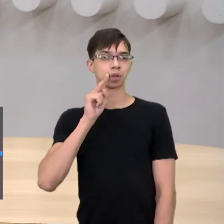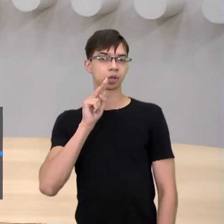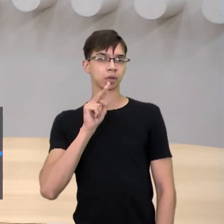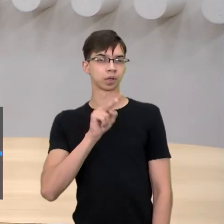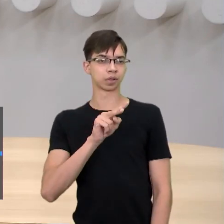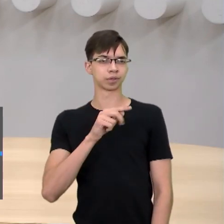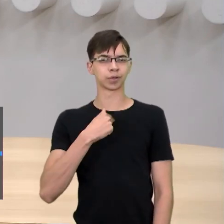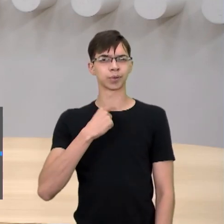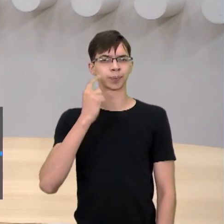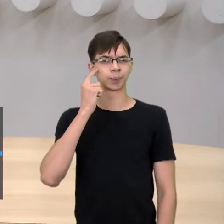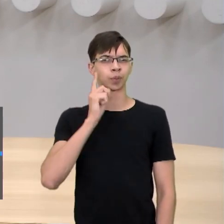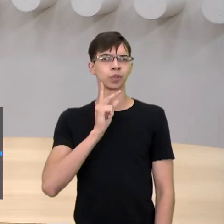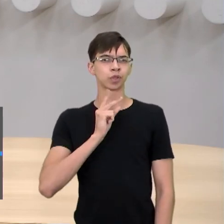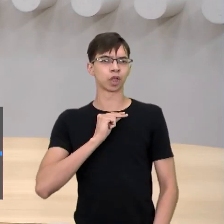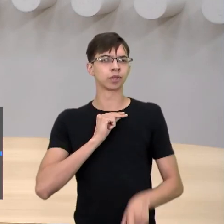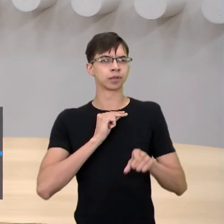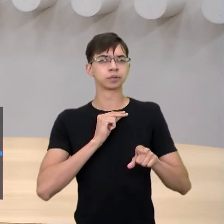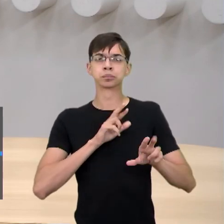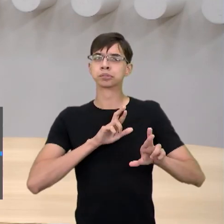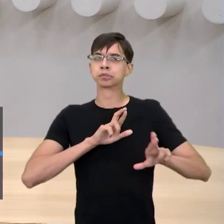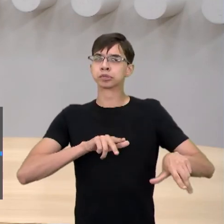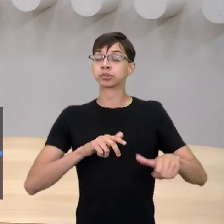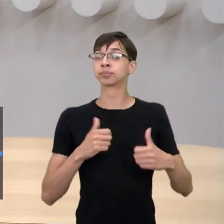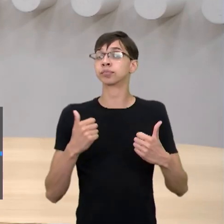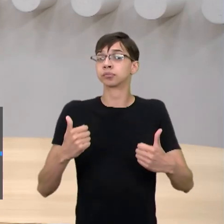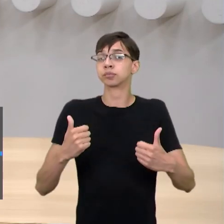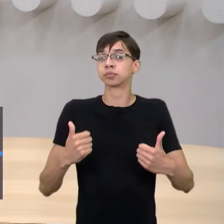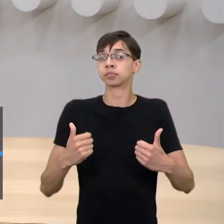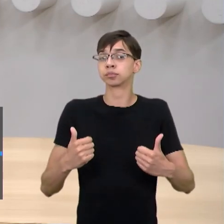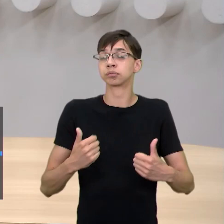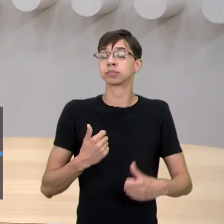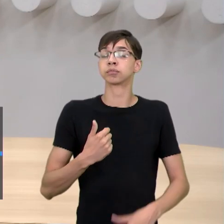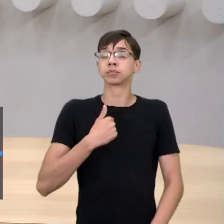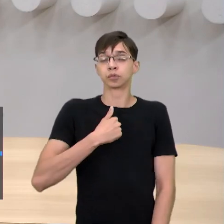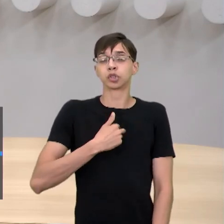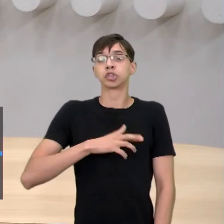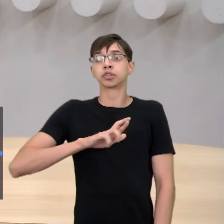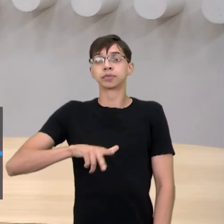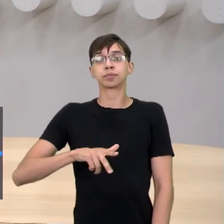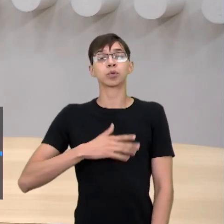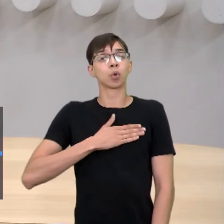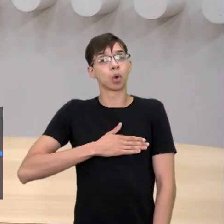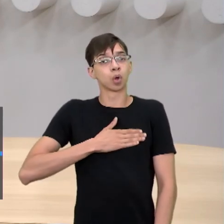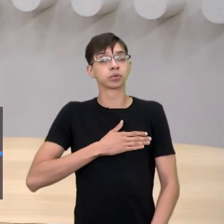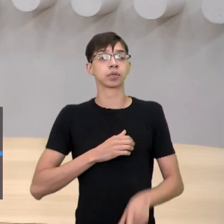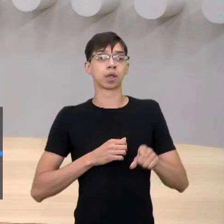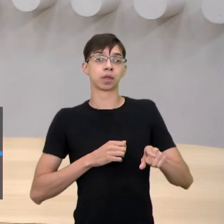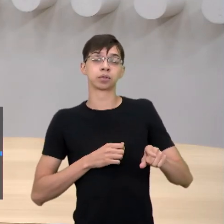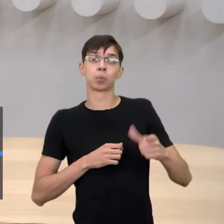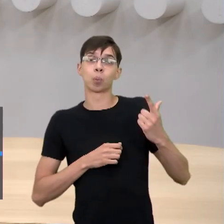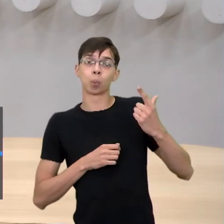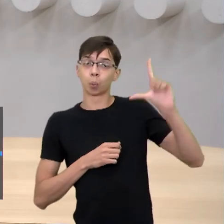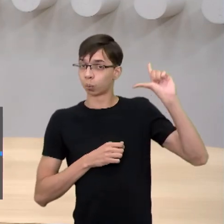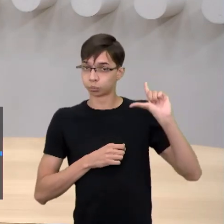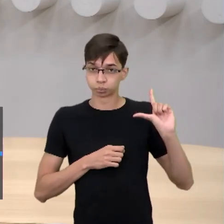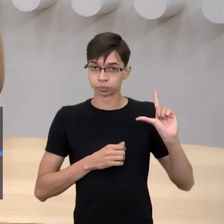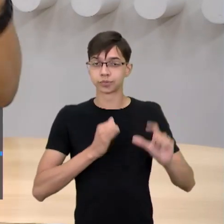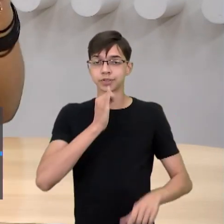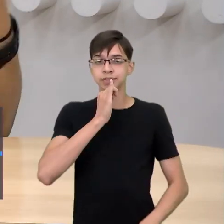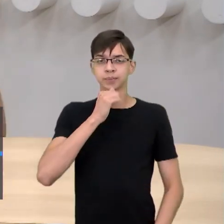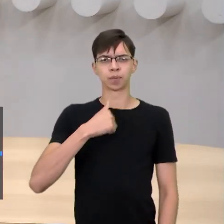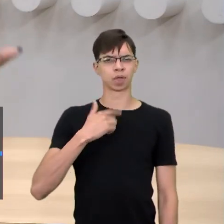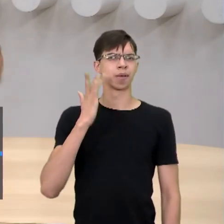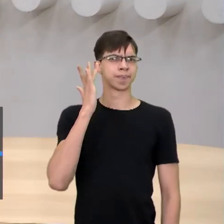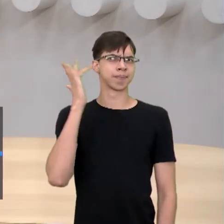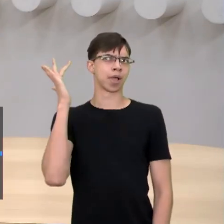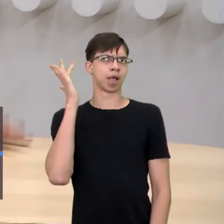ele é diferente. E tá tudo bem, a gente é diferente, então eu gosto disso, ele gosta de outra coisa. Ou sei lá, eu sou meio